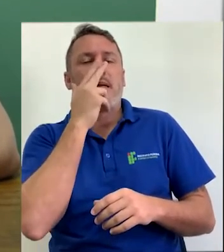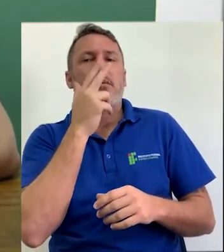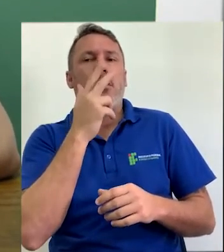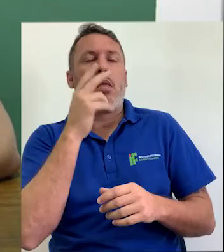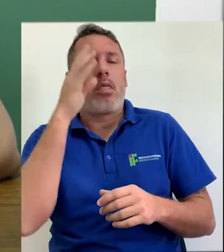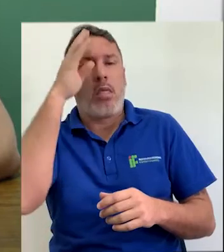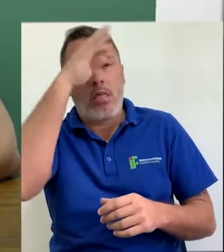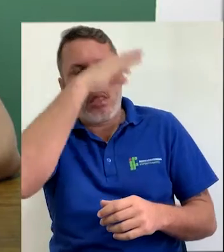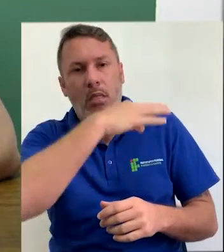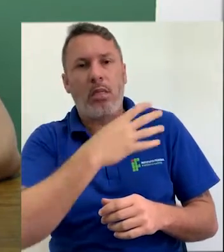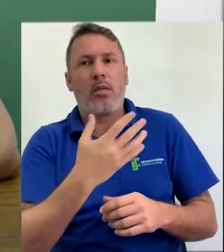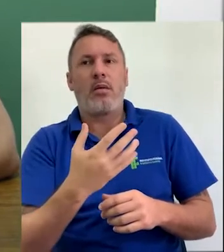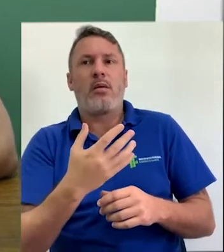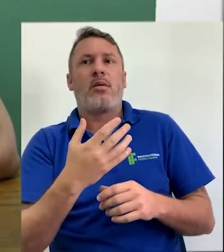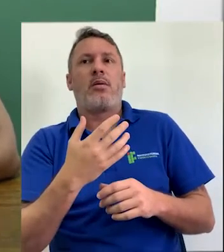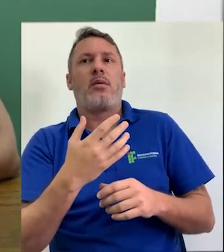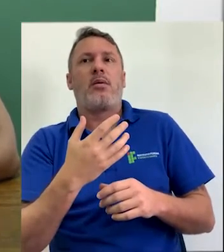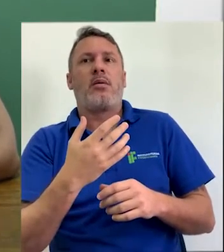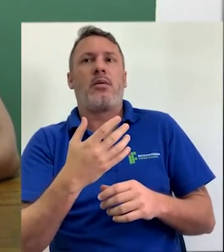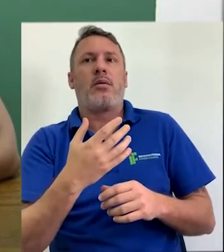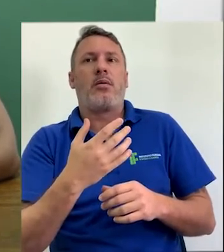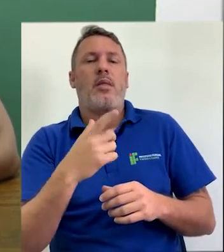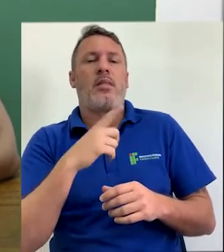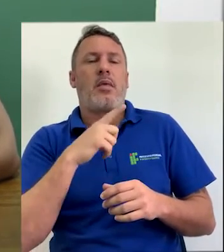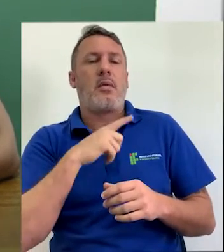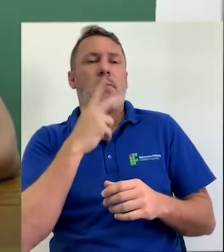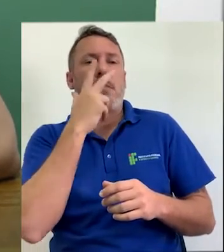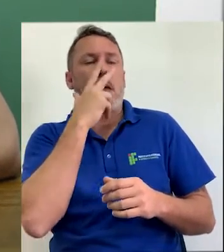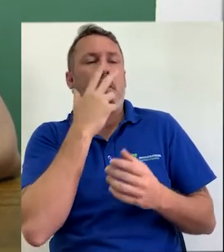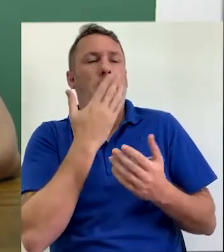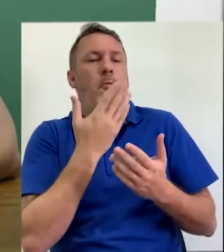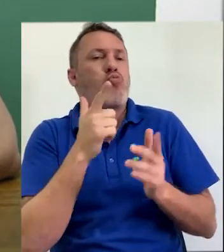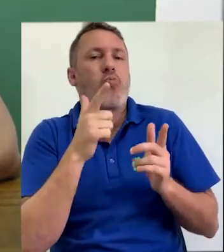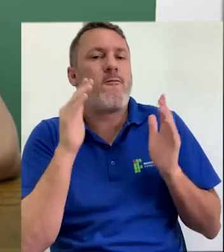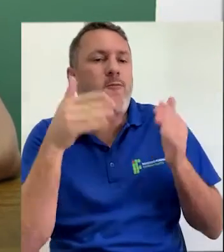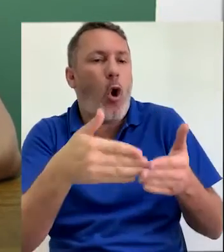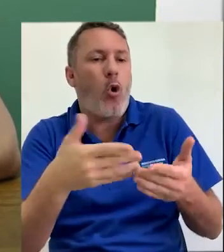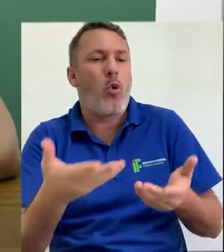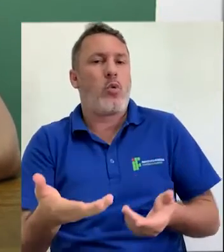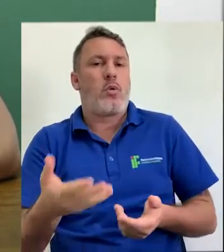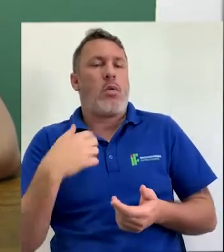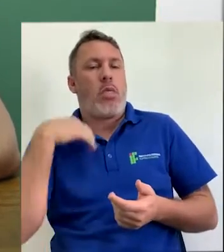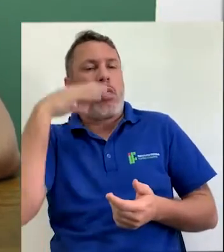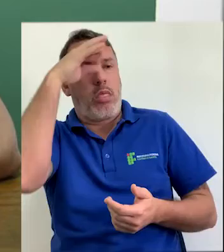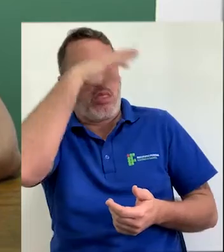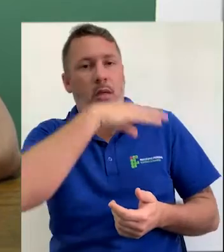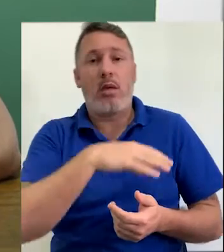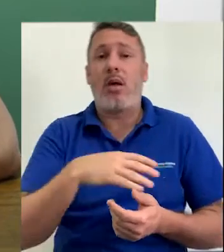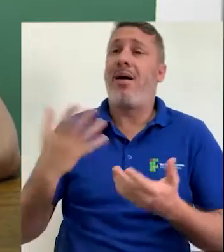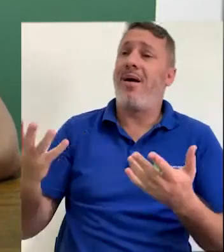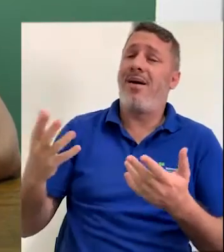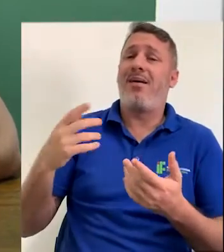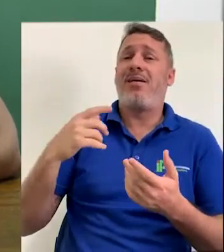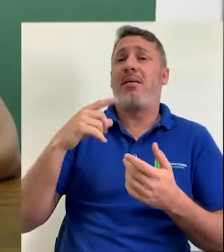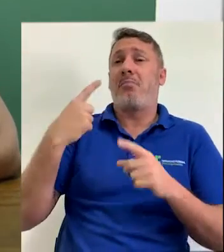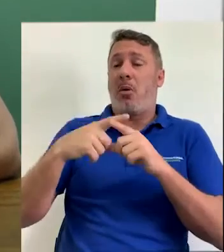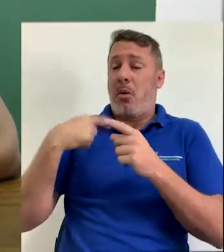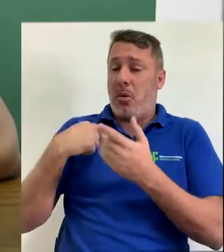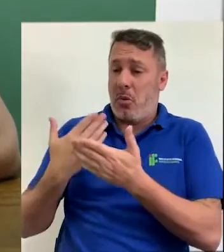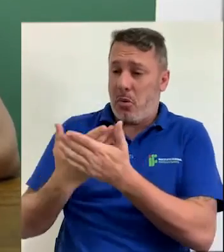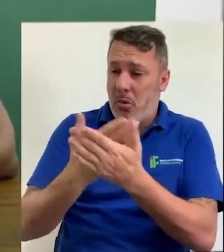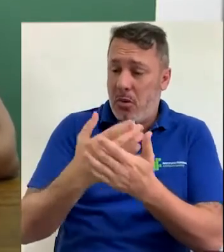facilidade. Mas por que você se dispersa com facilidade? Porque eu logo começo a